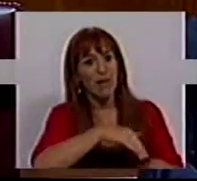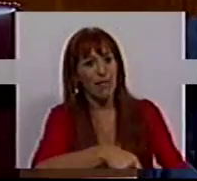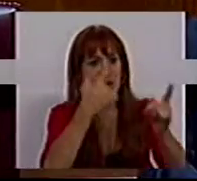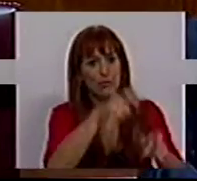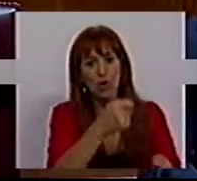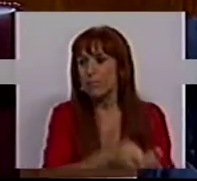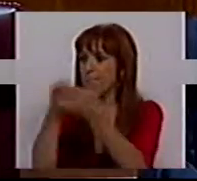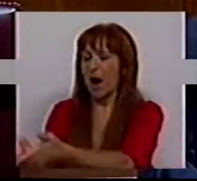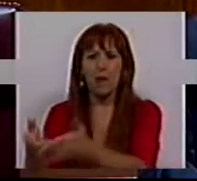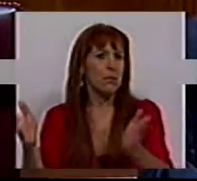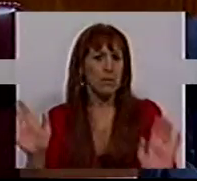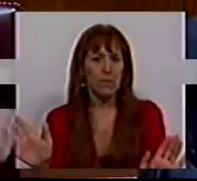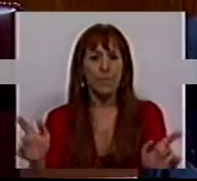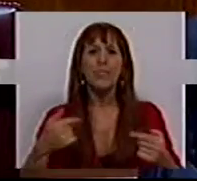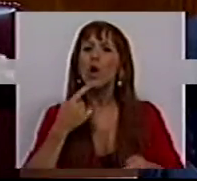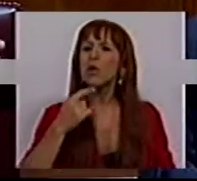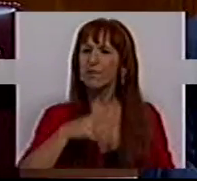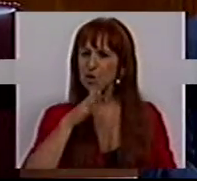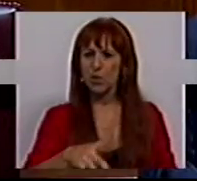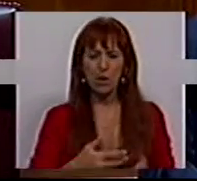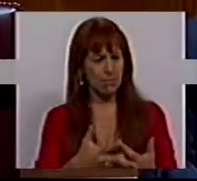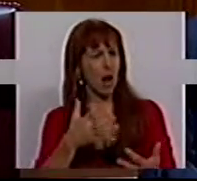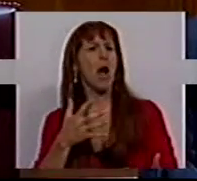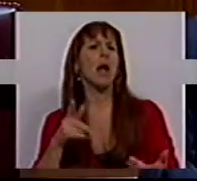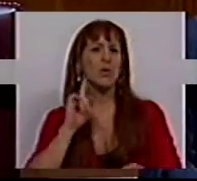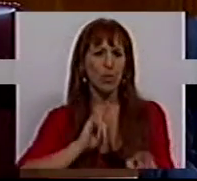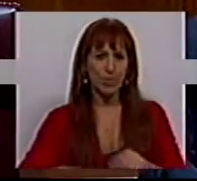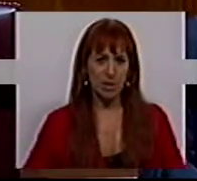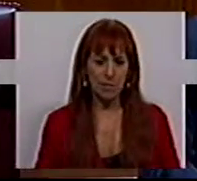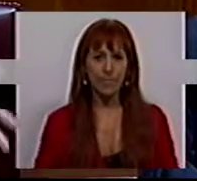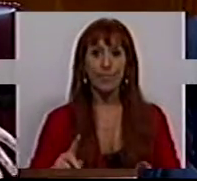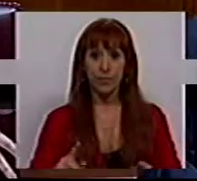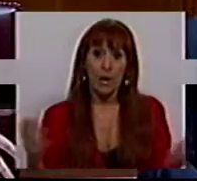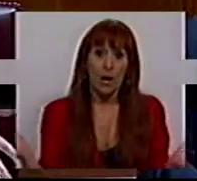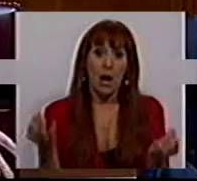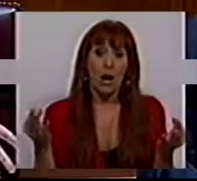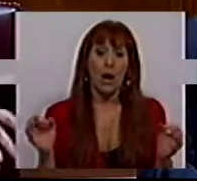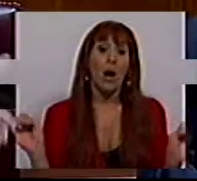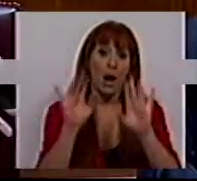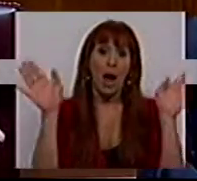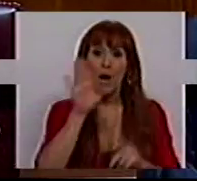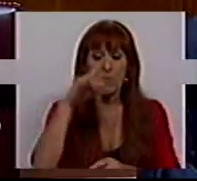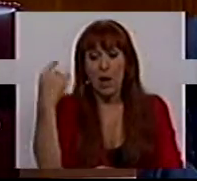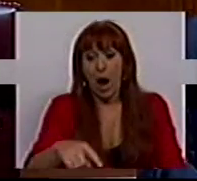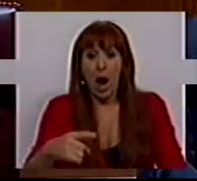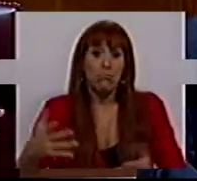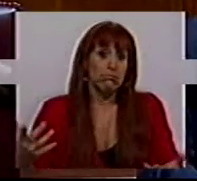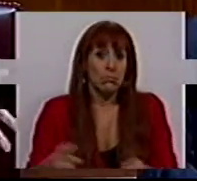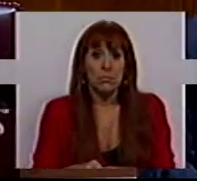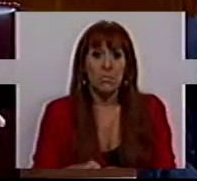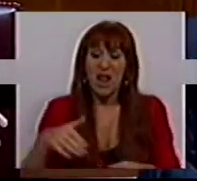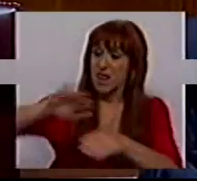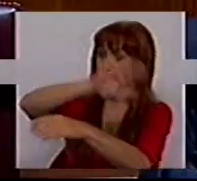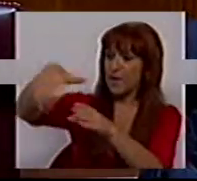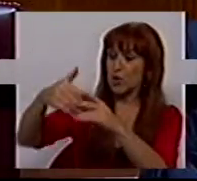aos contribuintes. E eu volto a enfatizar isto, Sra. Deputada. Claro que se houver, do ponto de vista